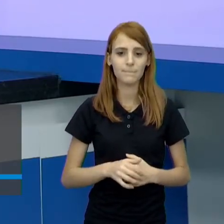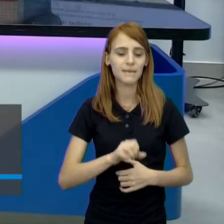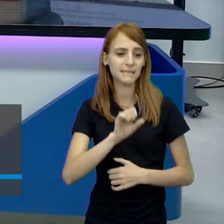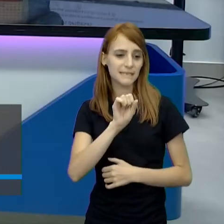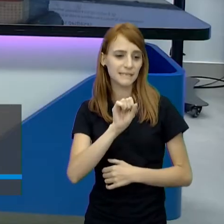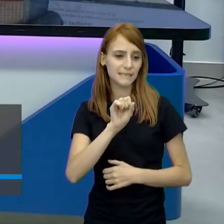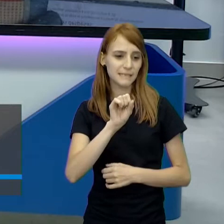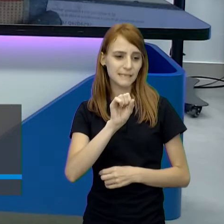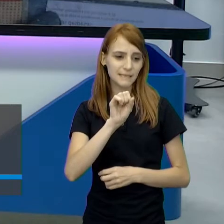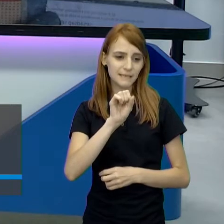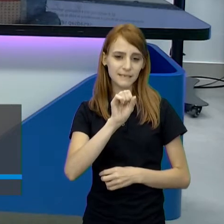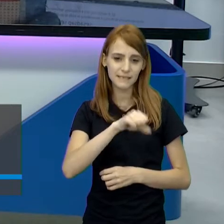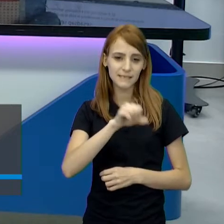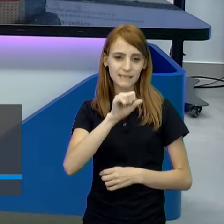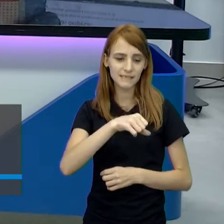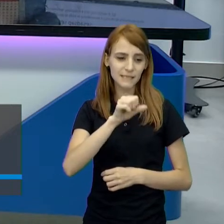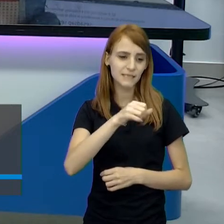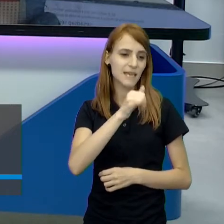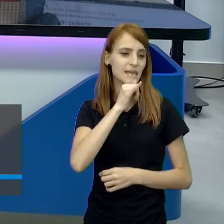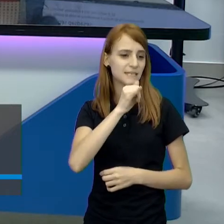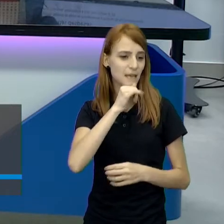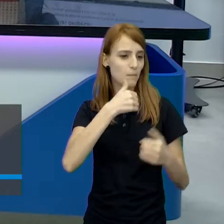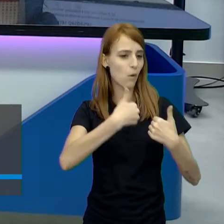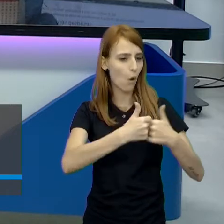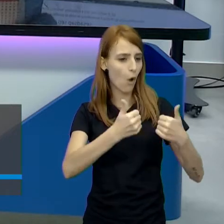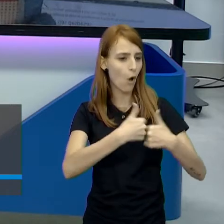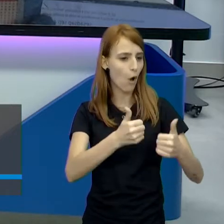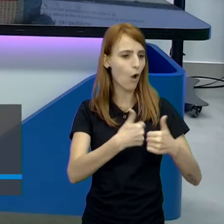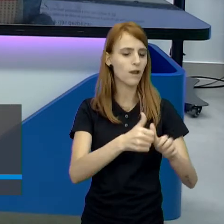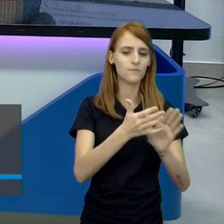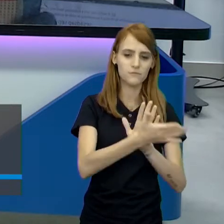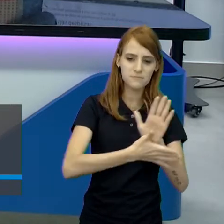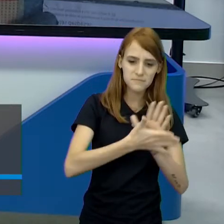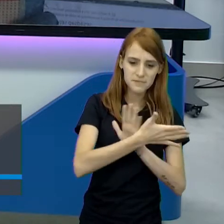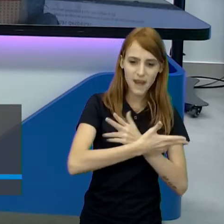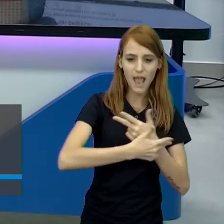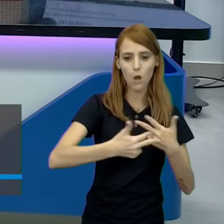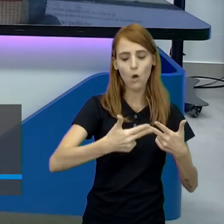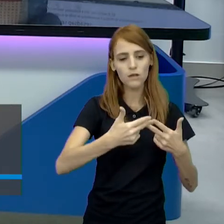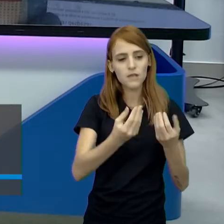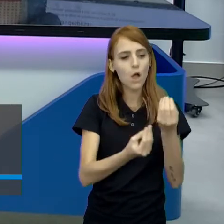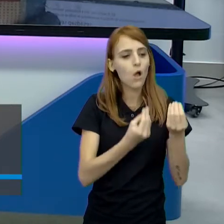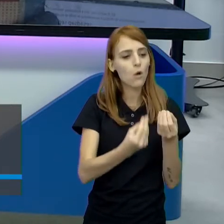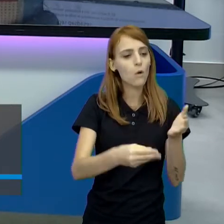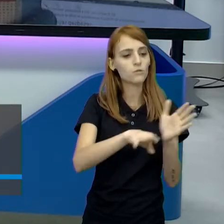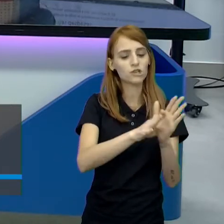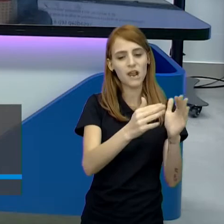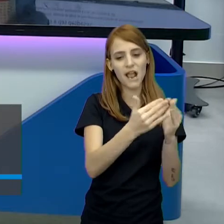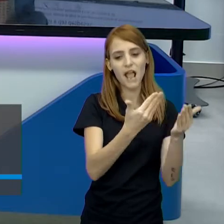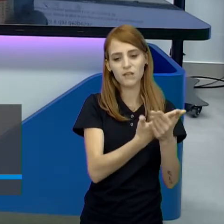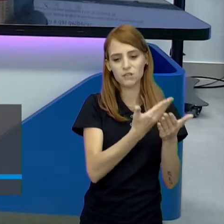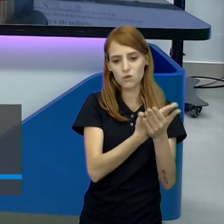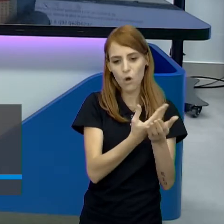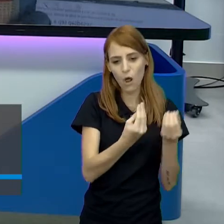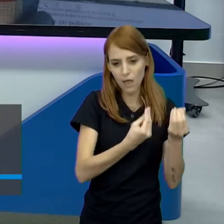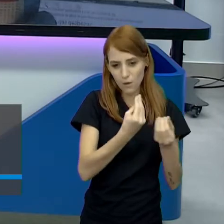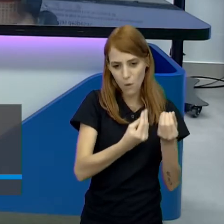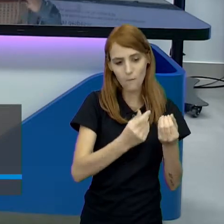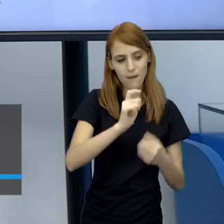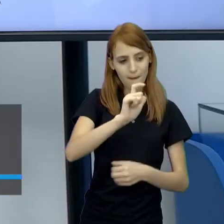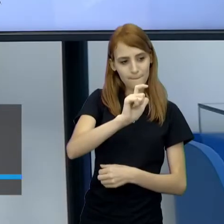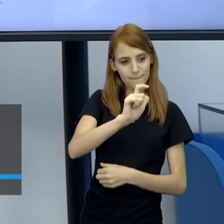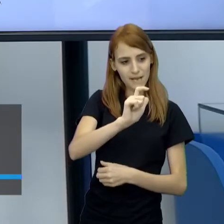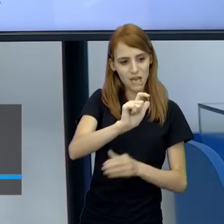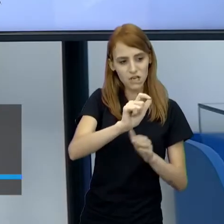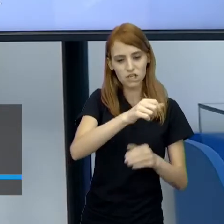algo da escola. A condução, transporte. A condução, o transporte também, para você ir até a escola, você também gasta aí, tem o bilhete do estudante, mas a